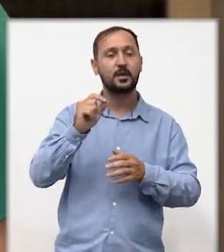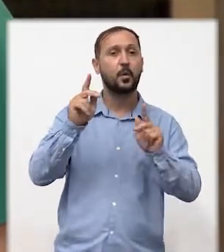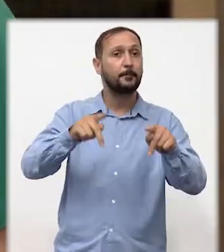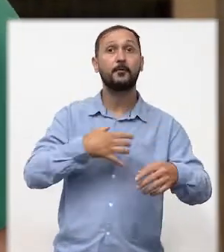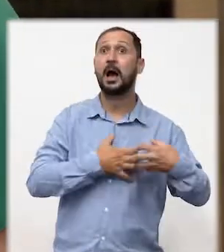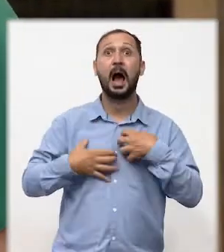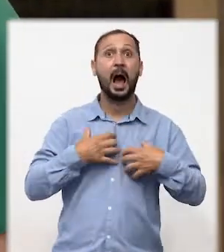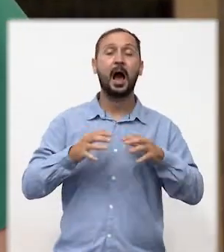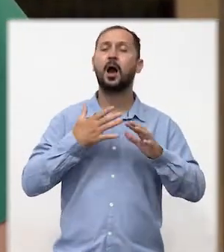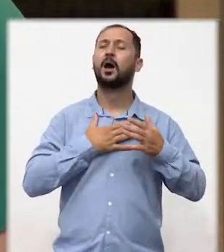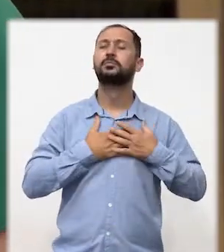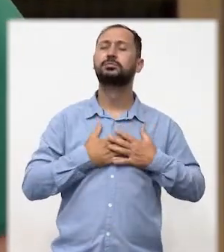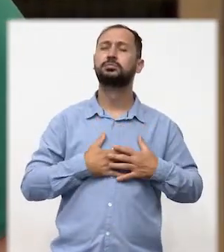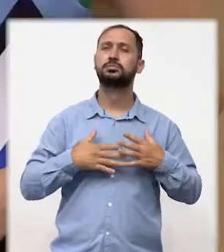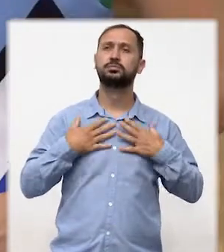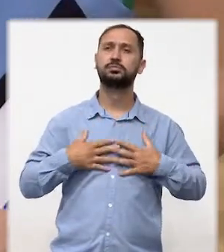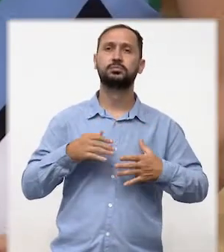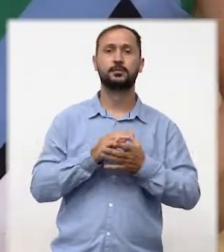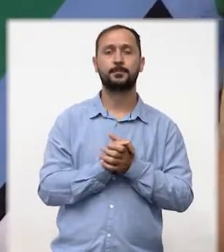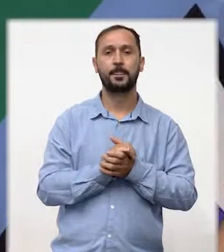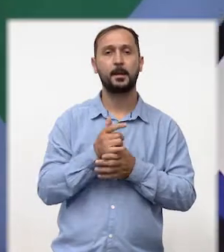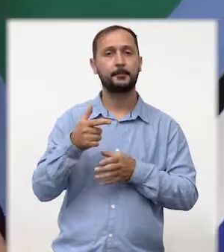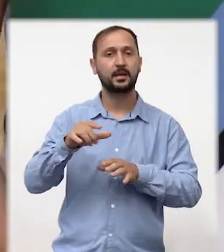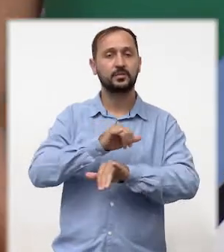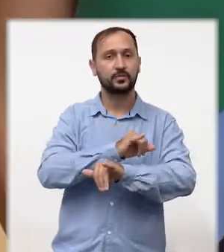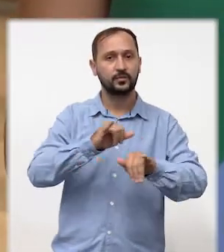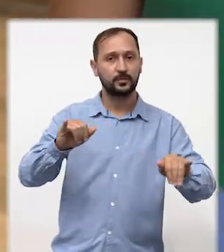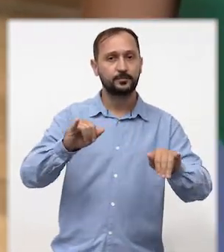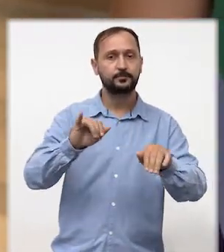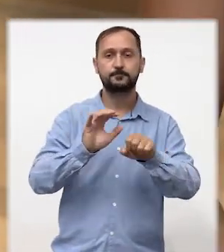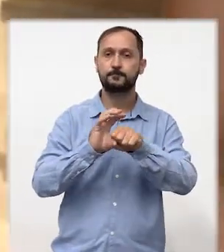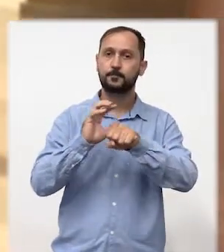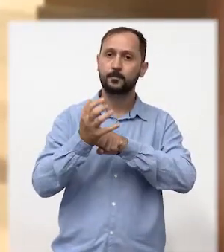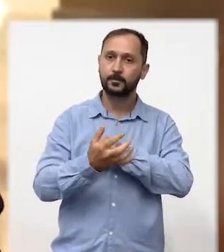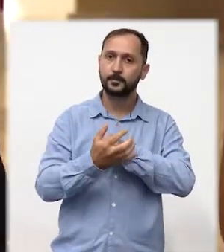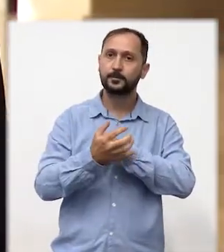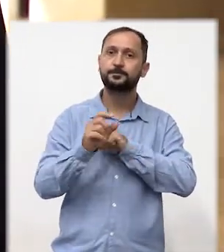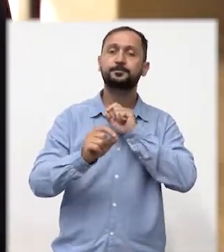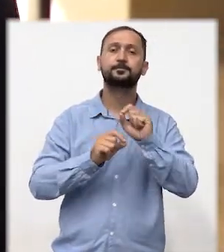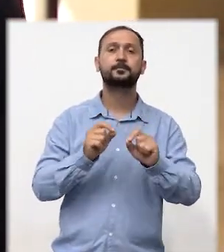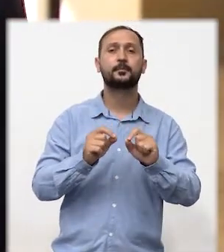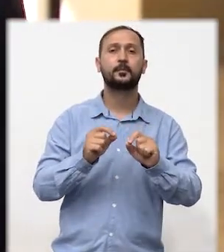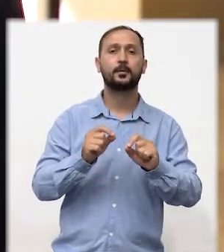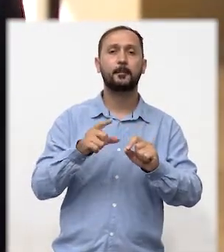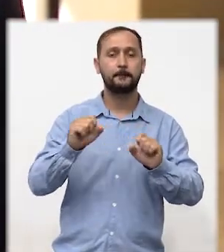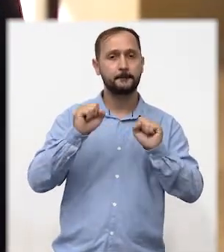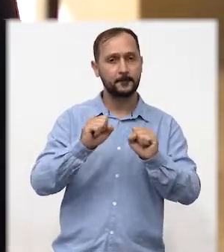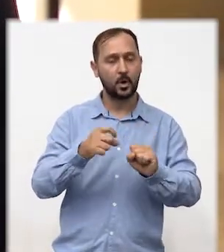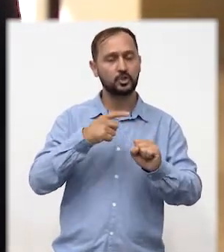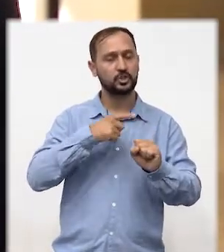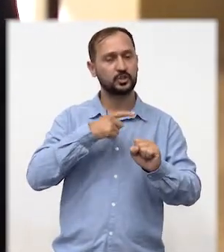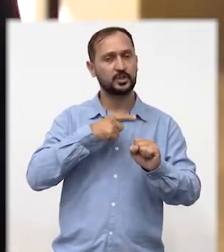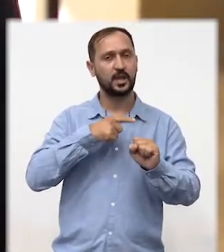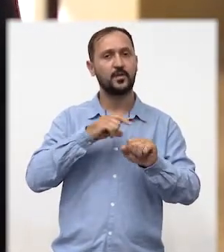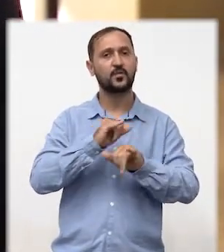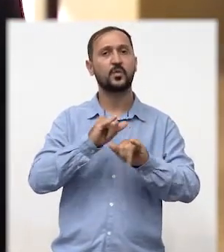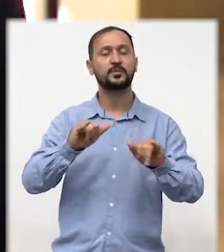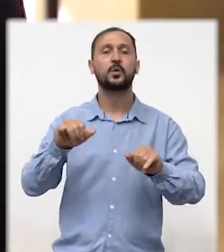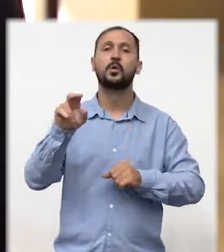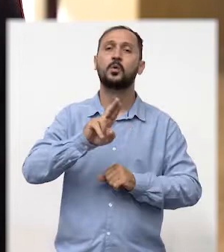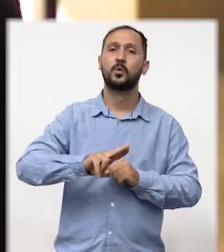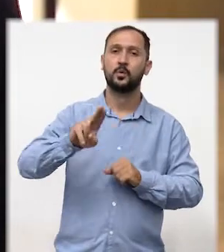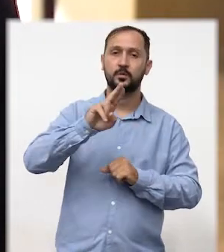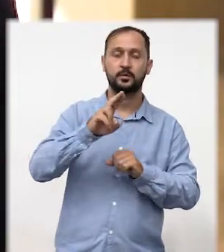grande parte da população já está. E mais informações sobre o Covid-19, o coronavírus, podem ser obtidas